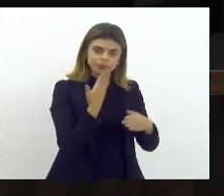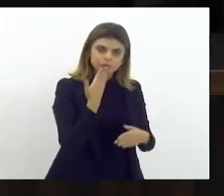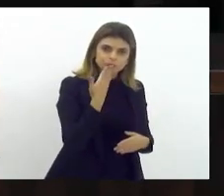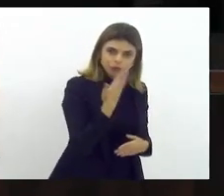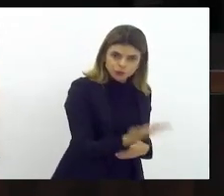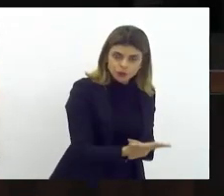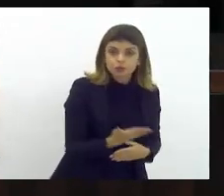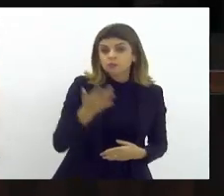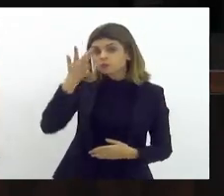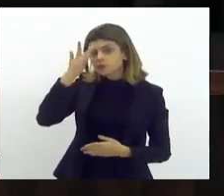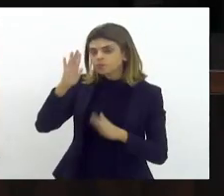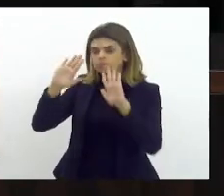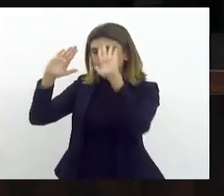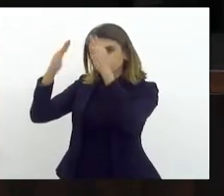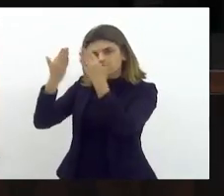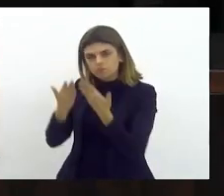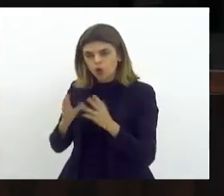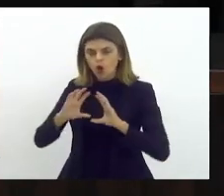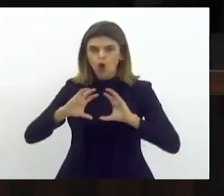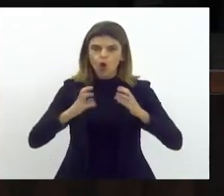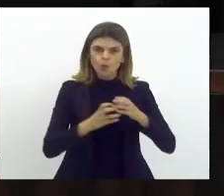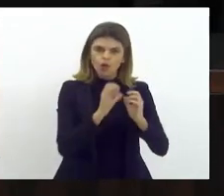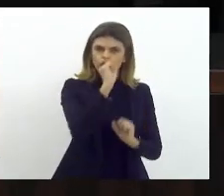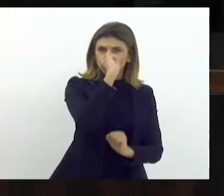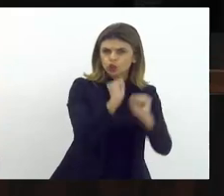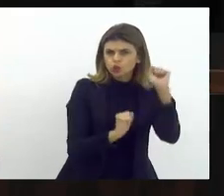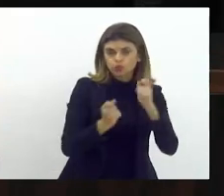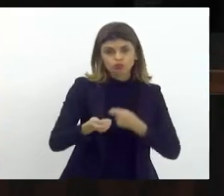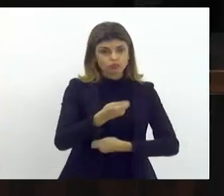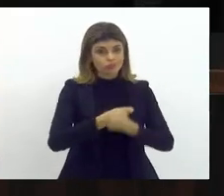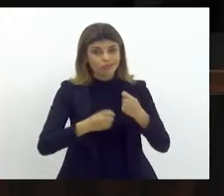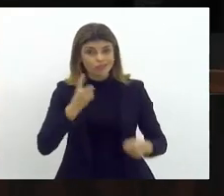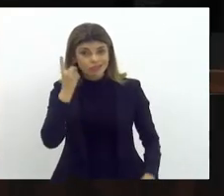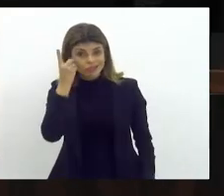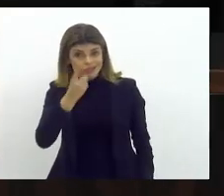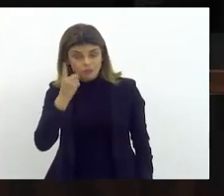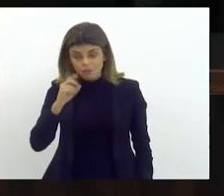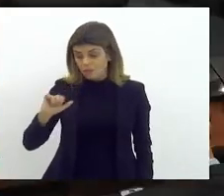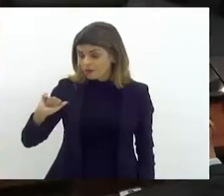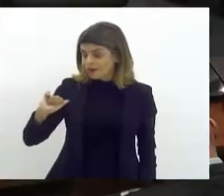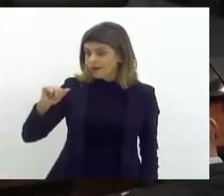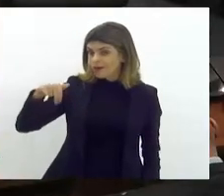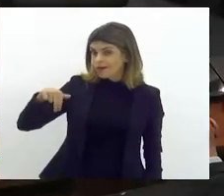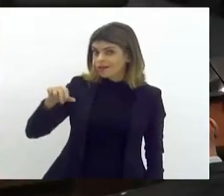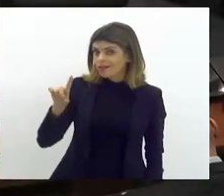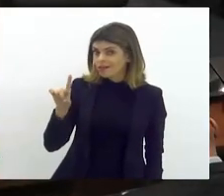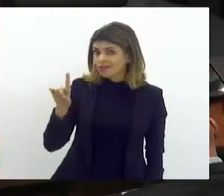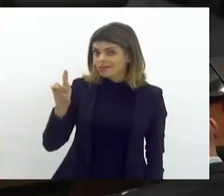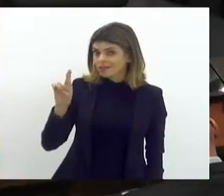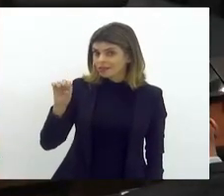para emitir parecer pela condição de Economia Indústria e Comércio Deputado Anderson Moraes